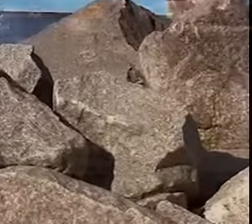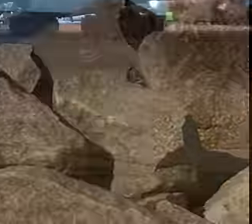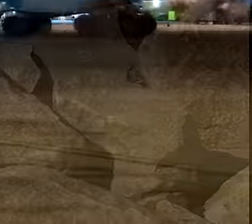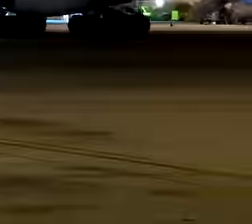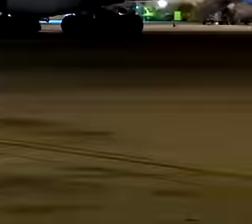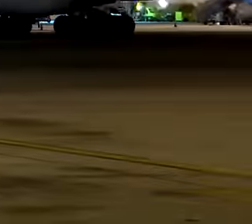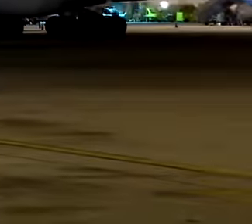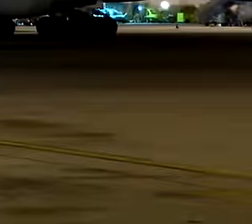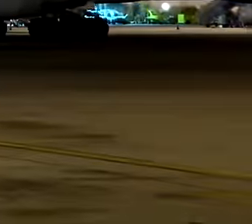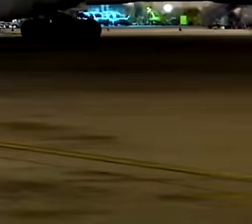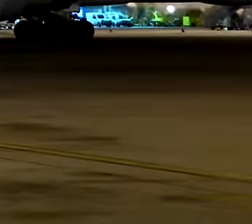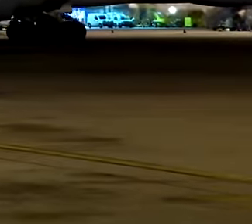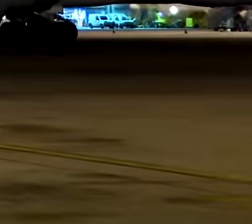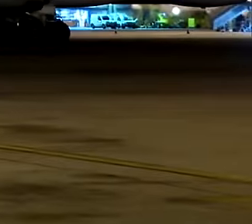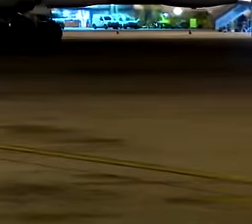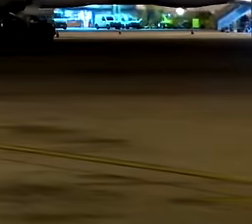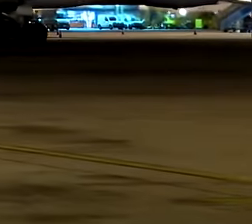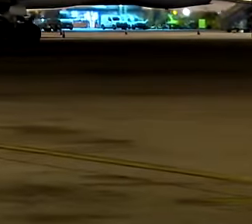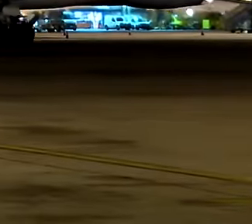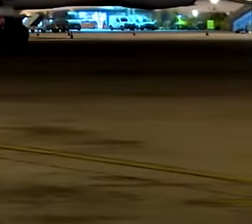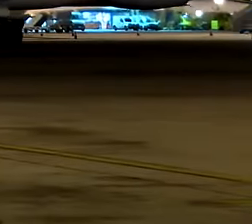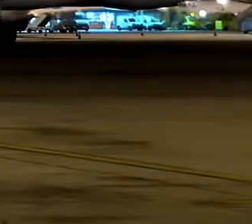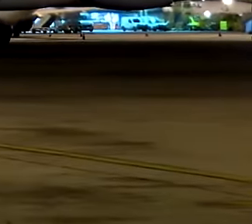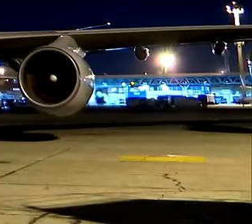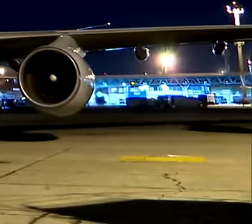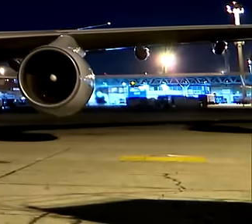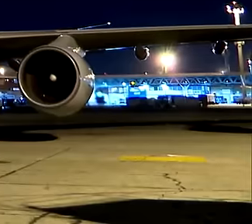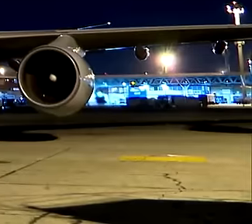Tchau, tchau.